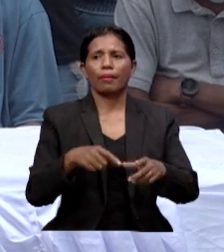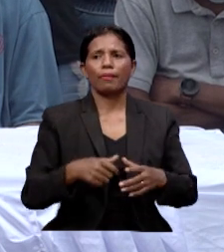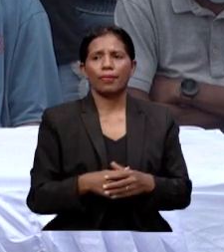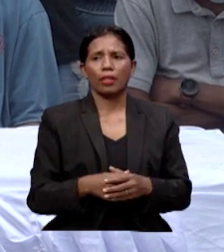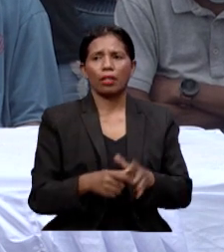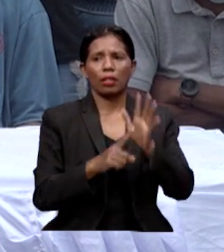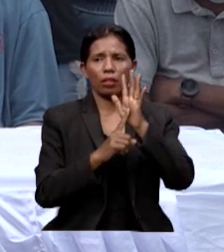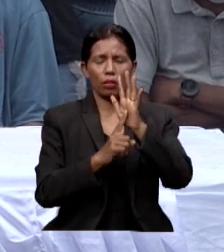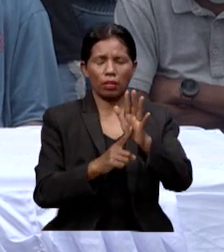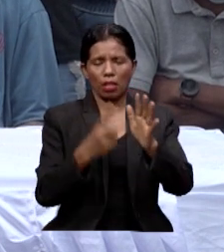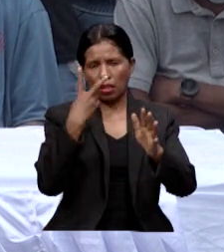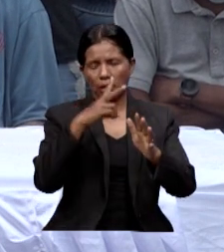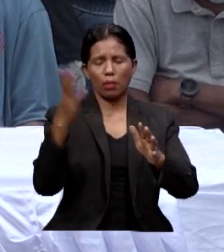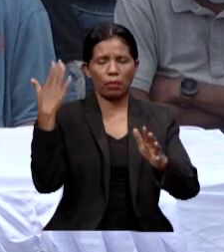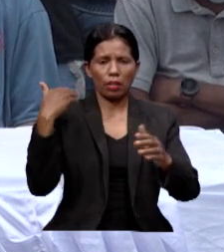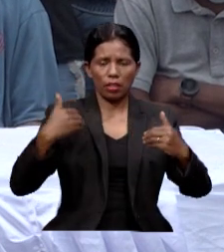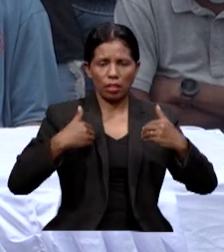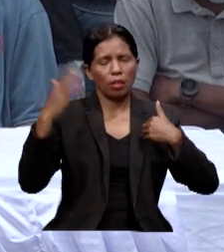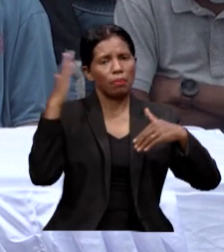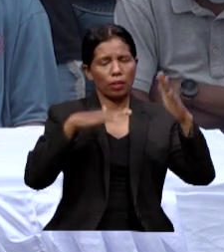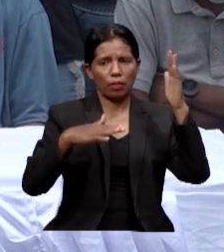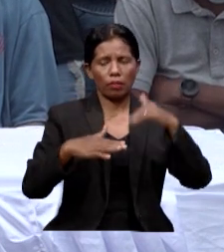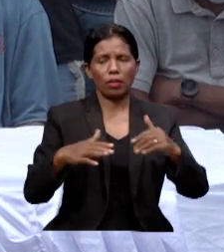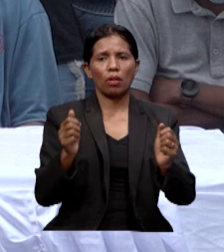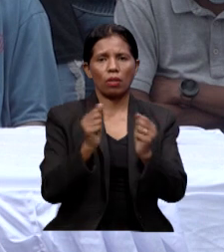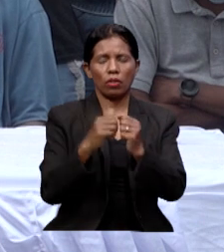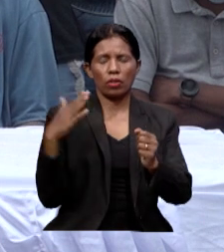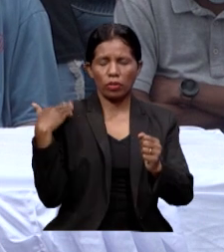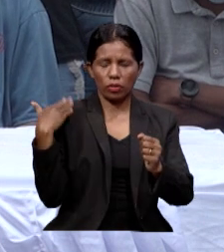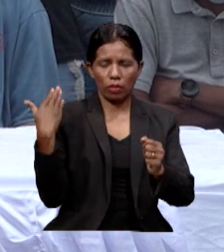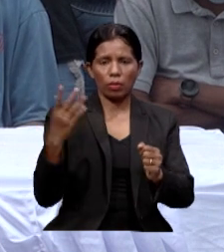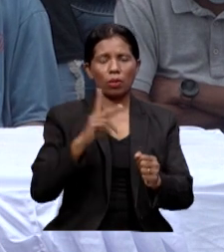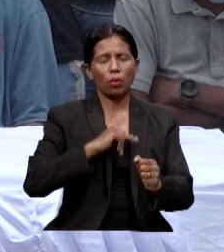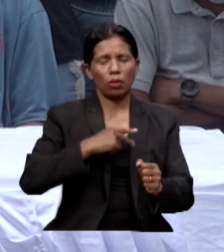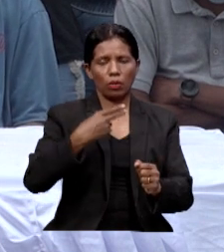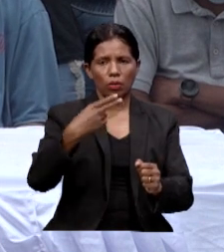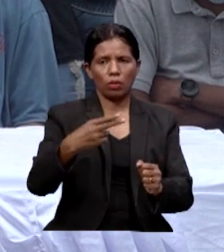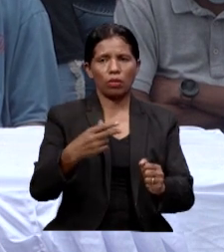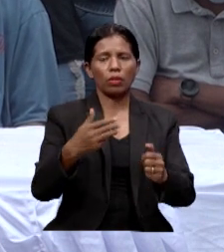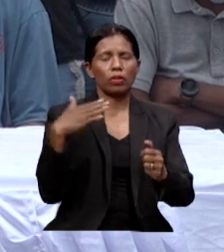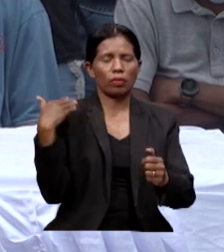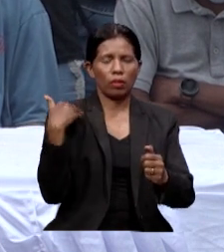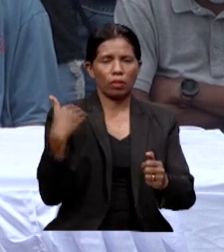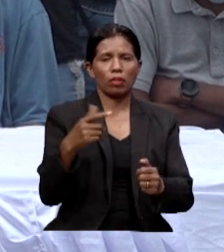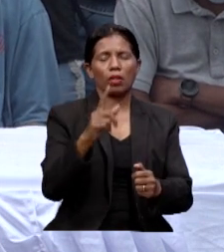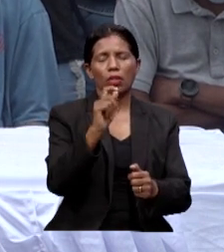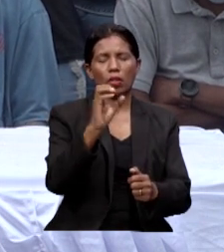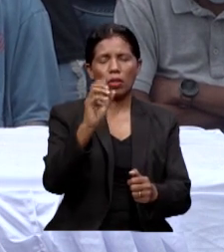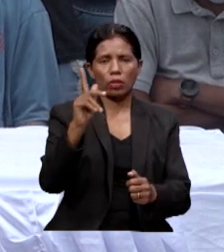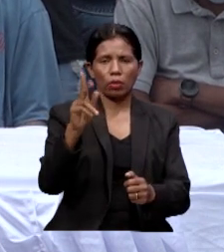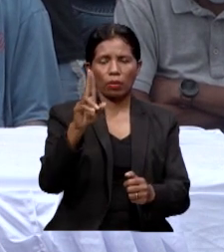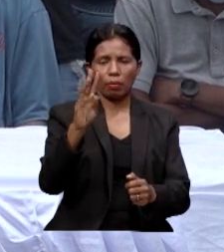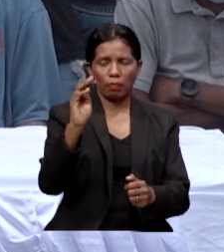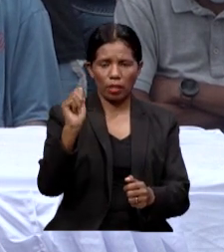Refere ba kotu kata konhira mosu problema entre jovem Colhoun, Califórnia, ou Juventude, aldeia Tocobaru, escola primária